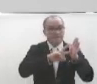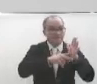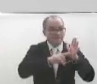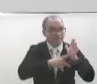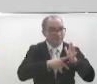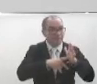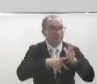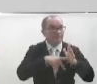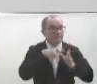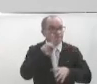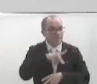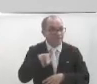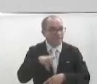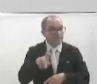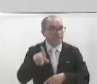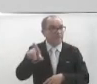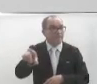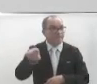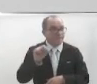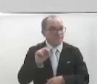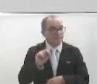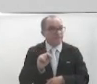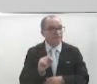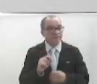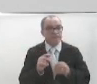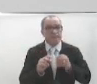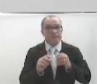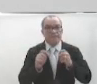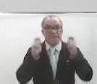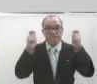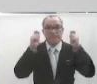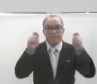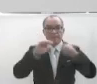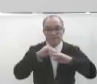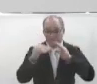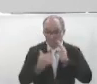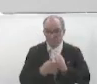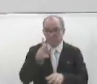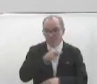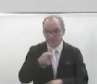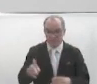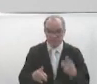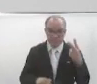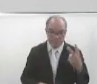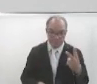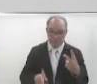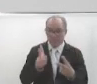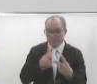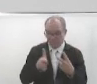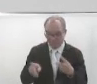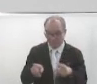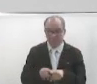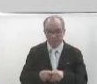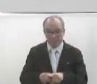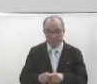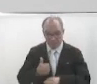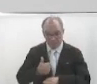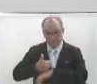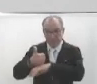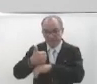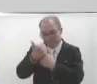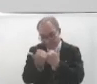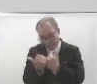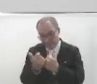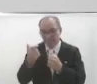e escolhidos através de assembleia geral da categoria dois titulares docentes suplentes e efetivos